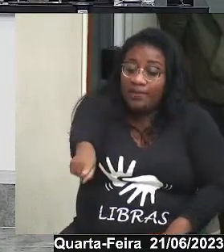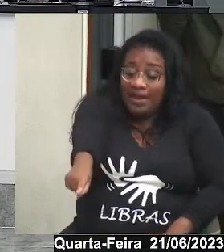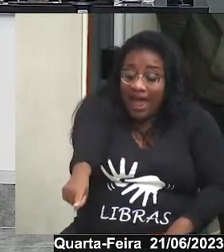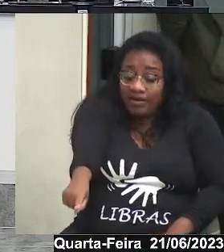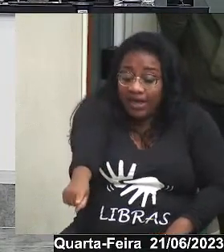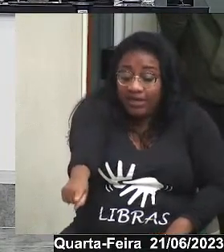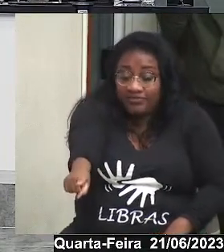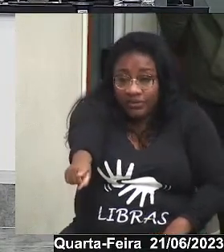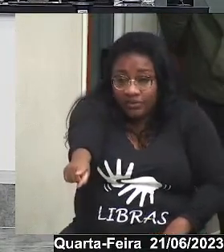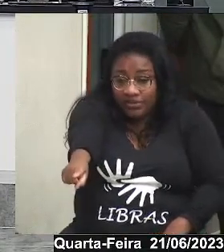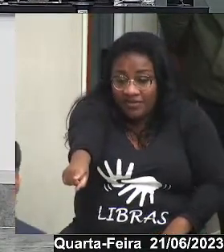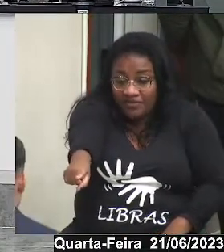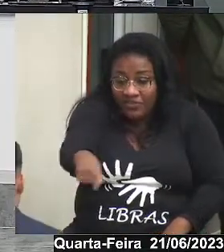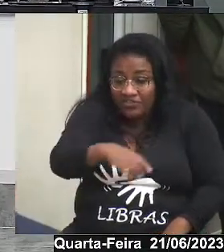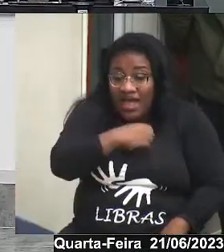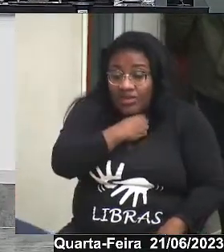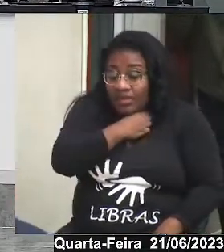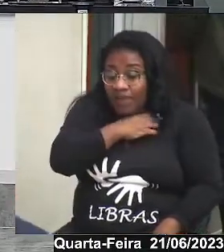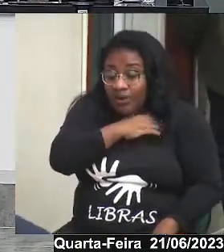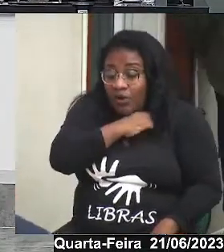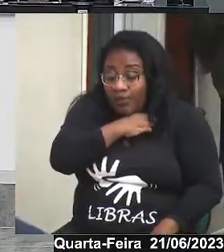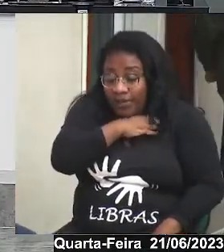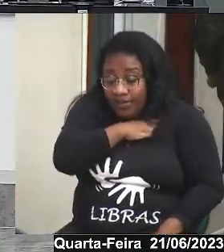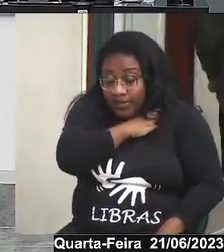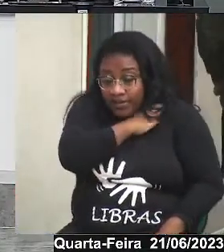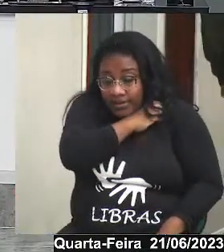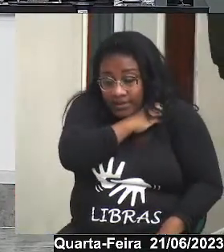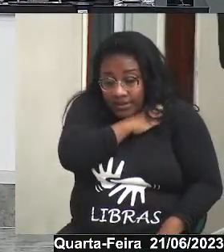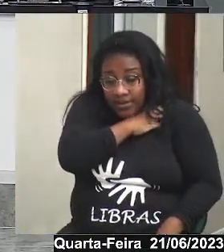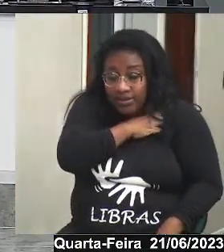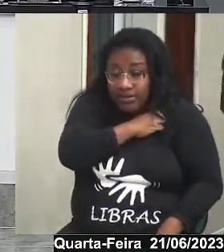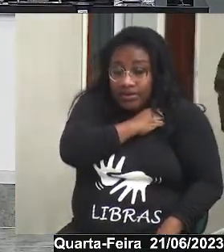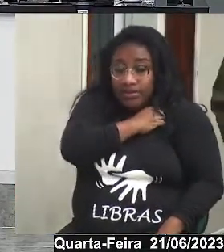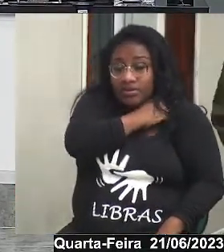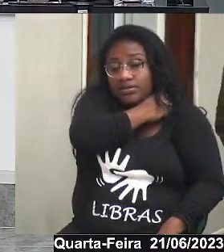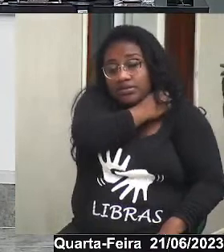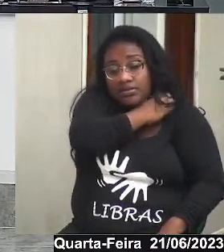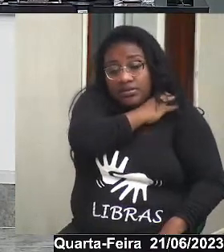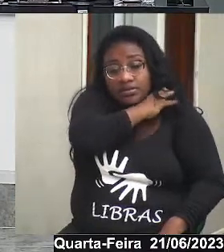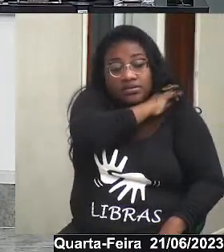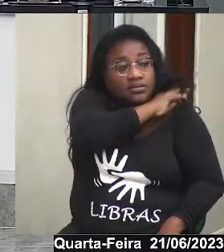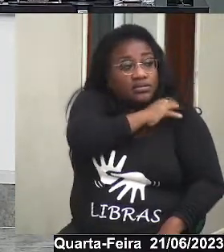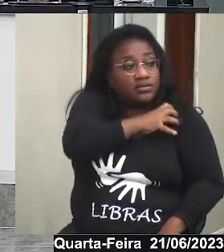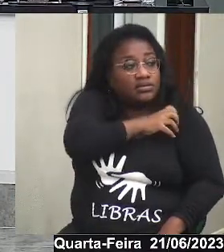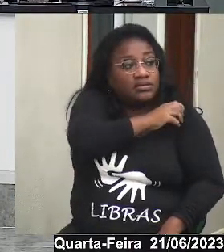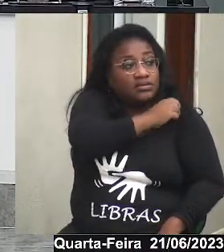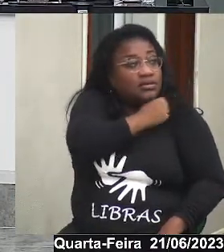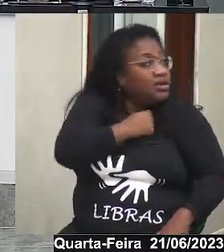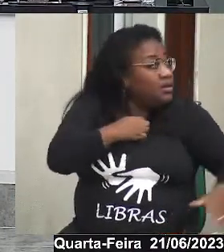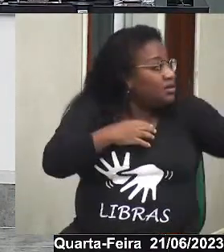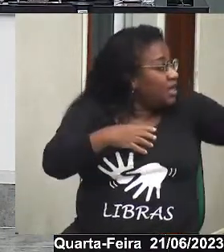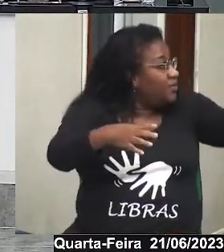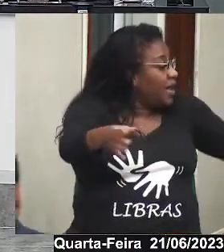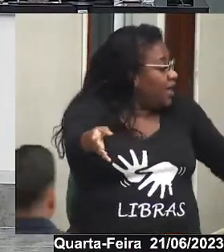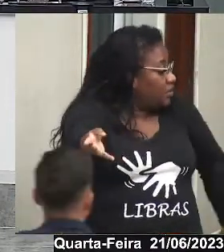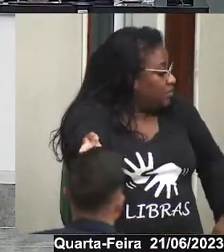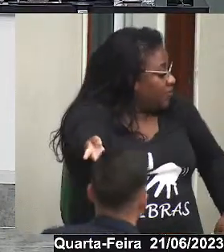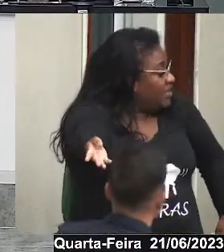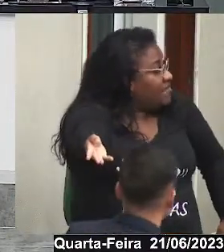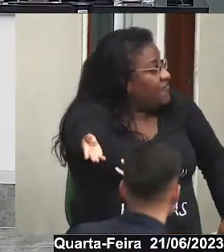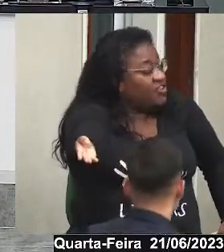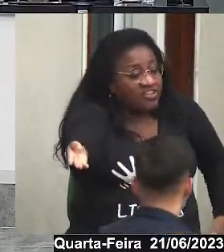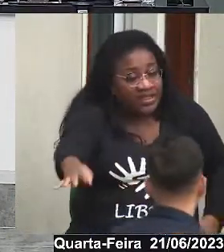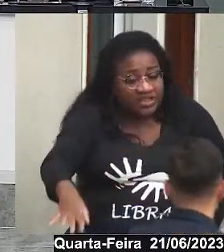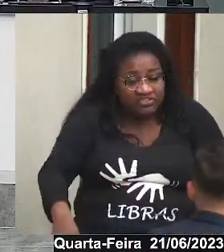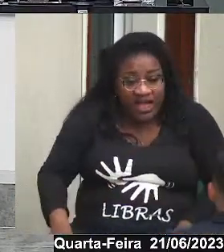Municipal, através da parceria com a MTU, a implantação de uma linha de transporte público, saindo da Praça Raul Sebastião Machado, passando